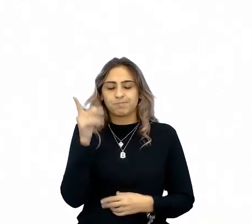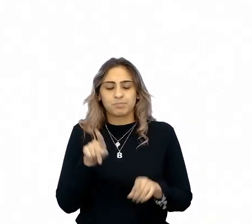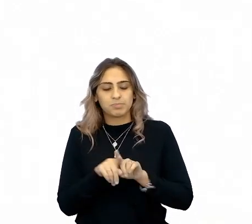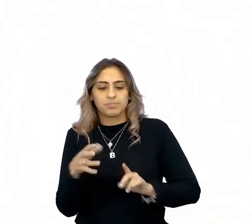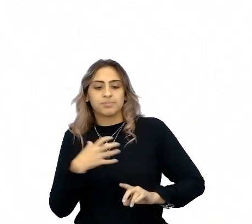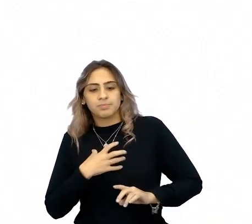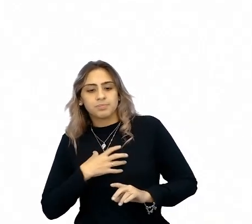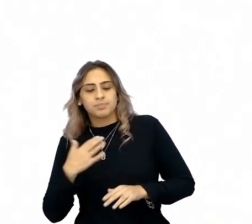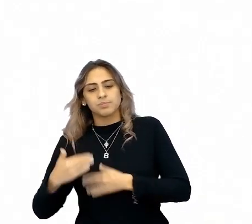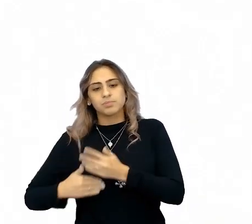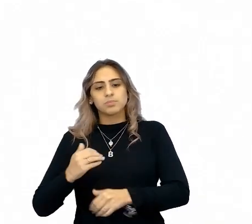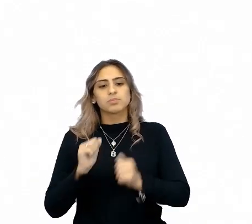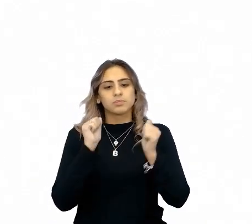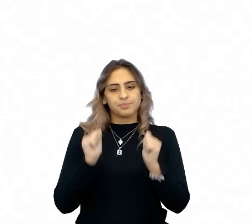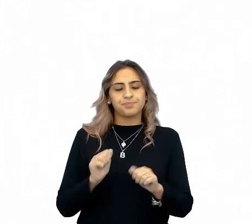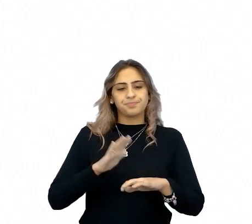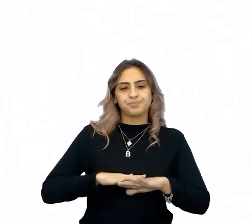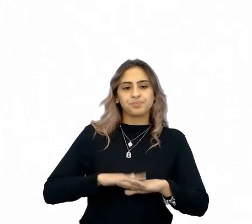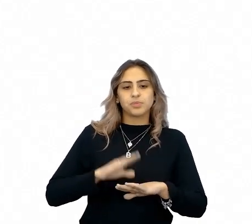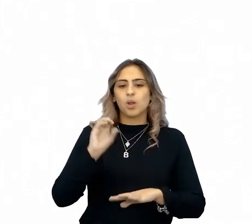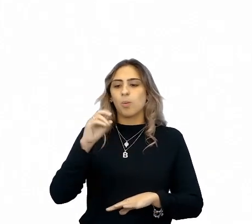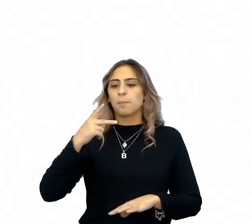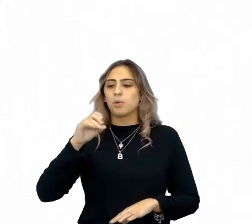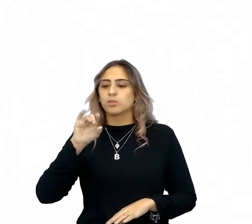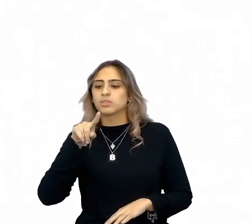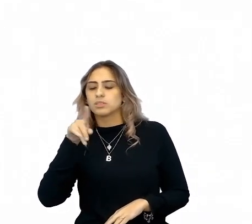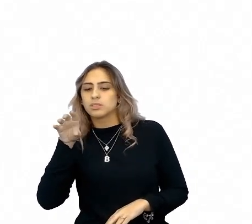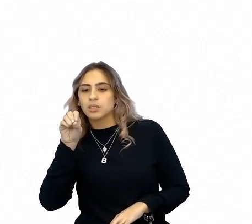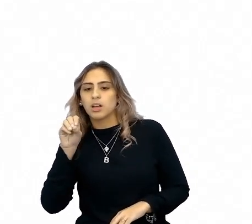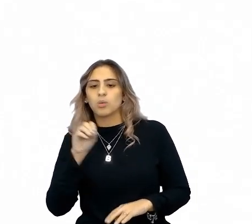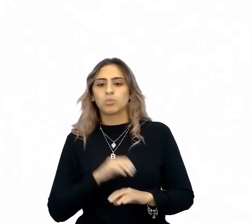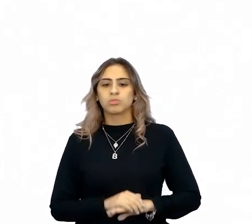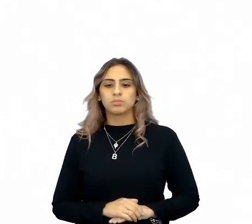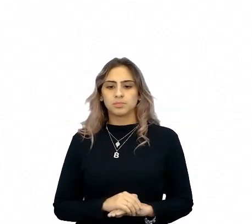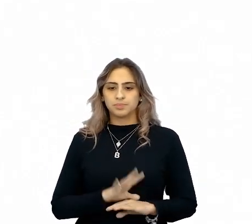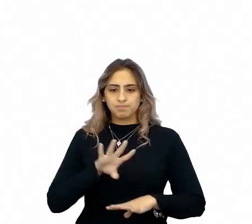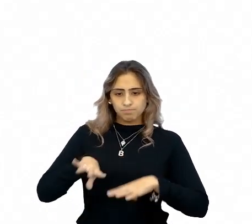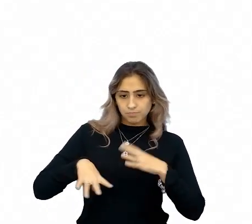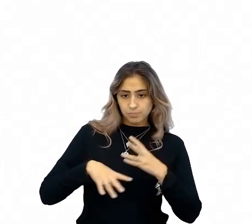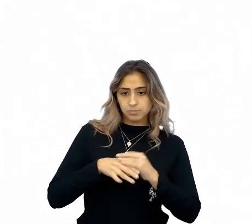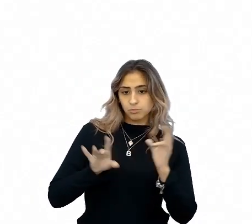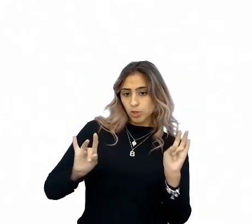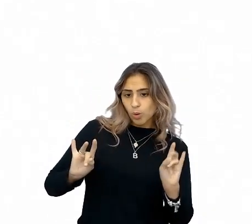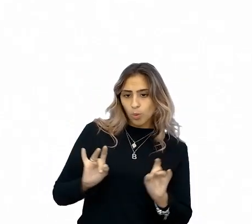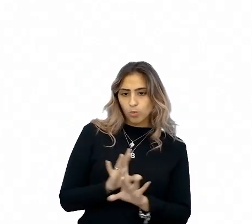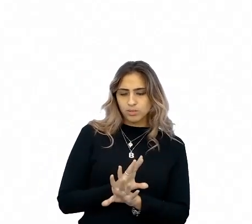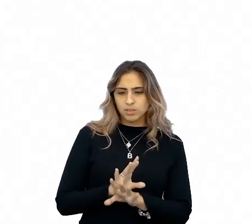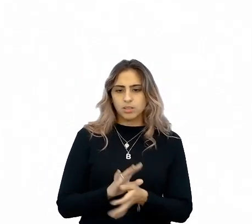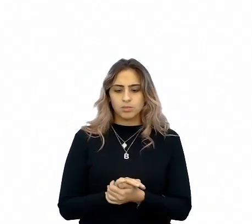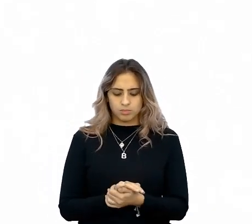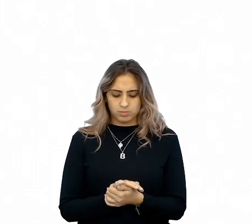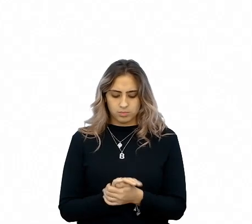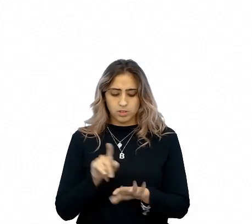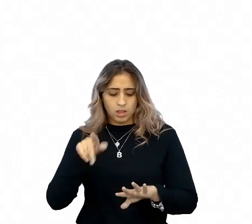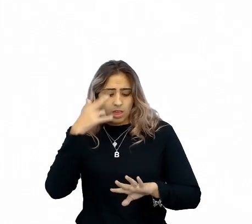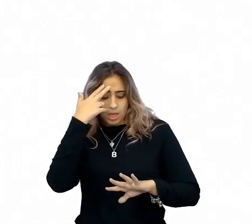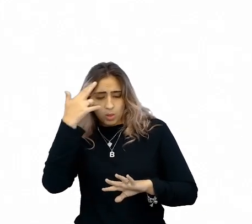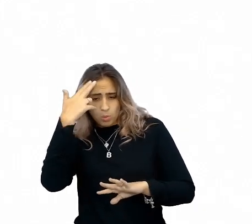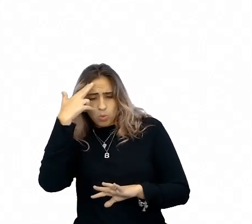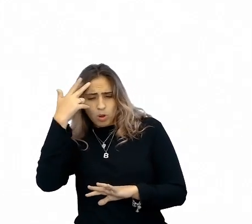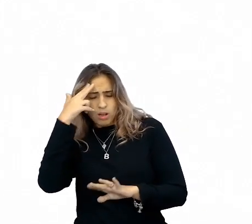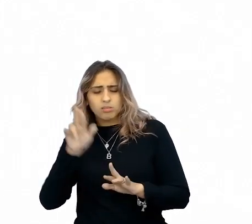sentido pretendidas, que podem ser de oposição, de ponderação, de adição, de conclusão. Naturalmente,